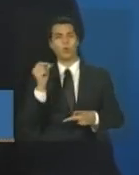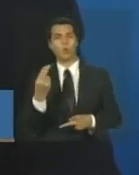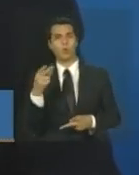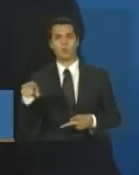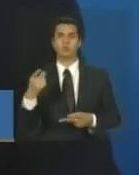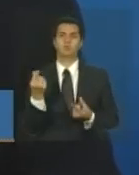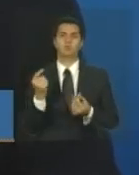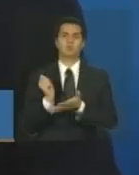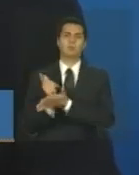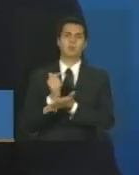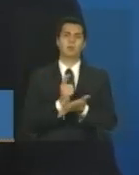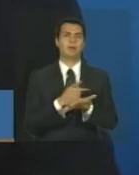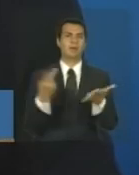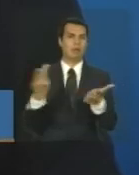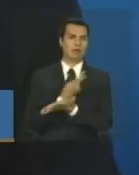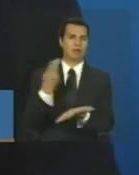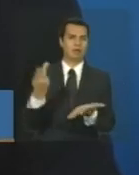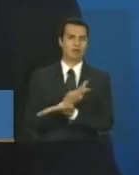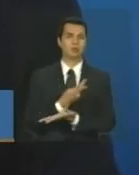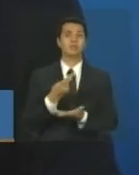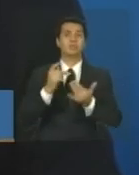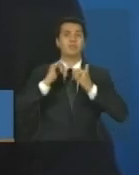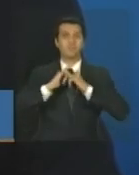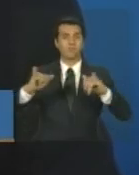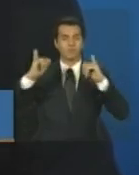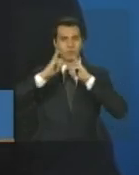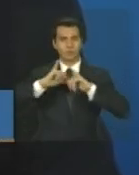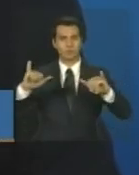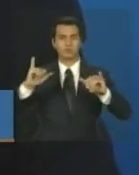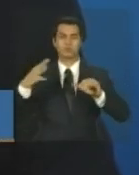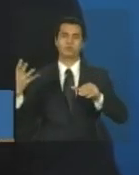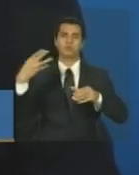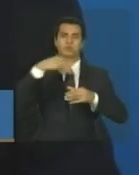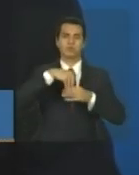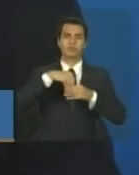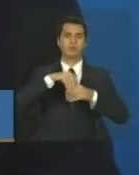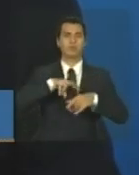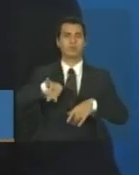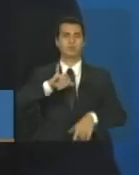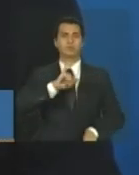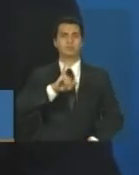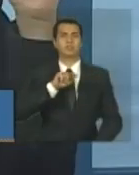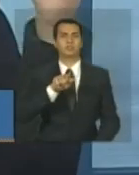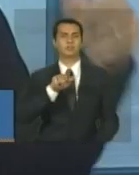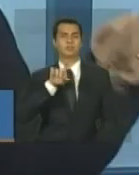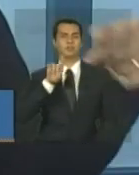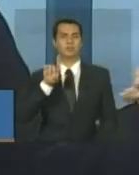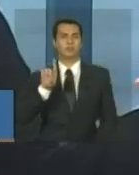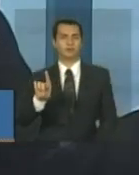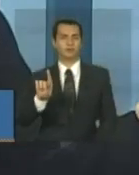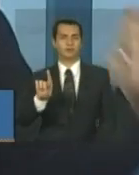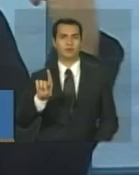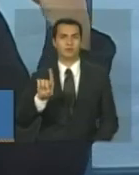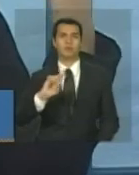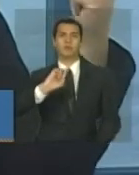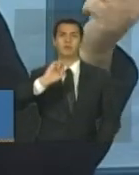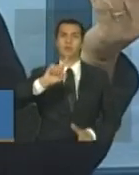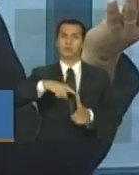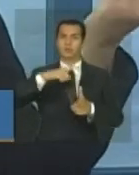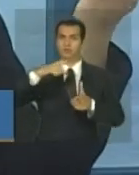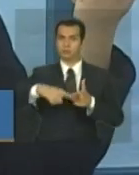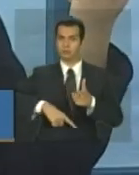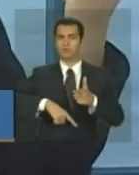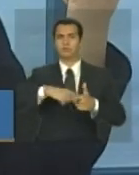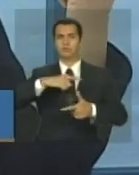recursos essa informação ela reflete no próprio egd do município é isso que eu queria te perguntar no caso deve ser